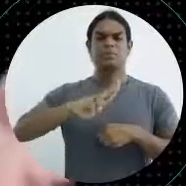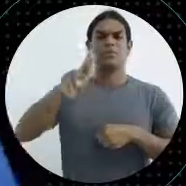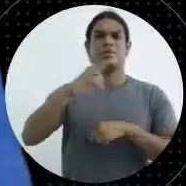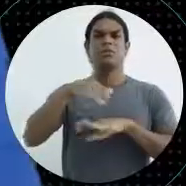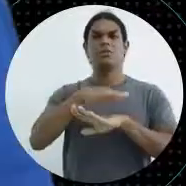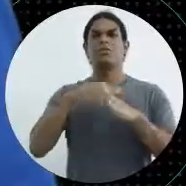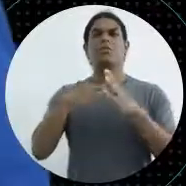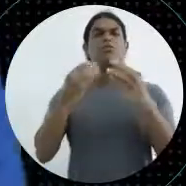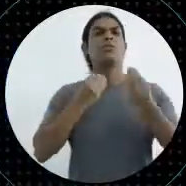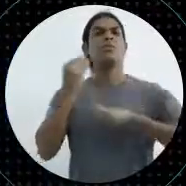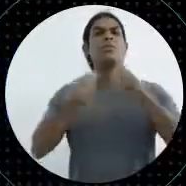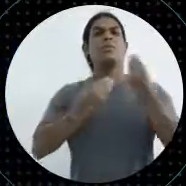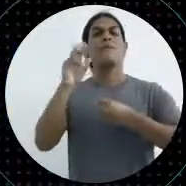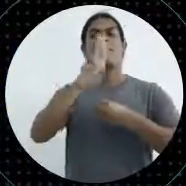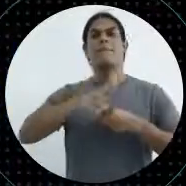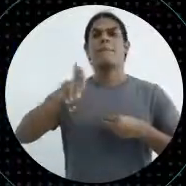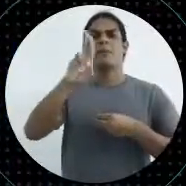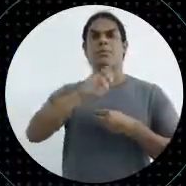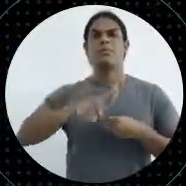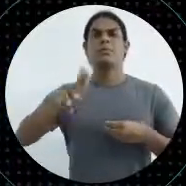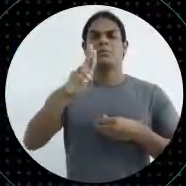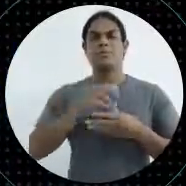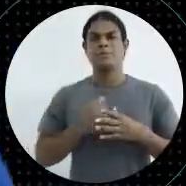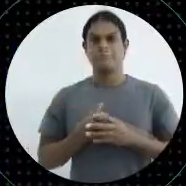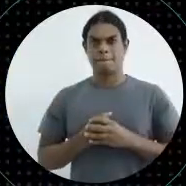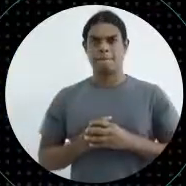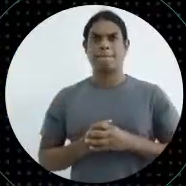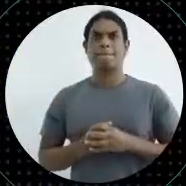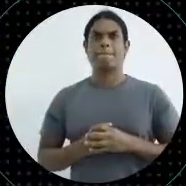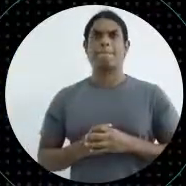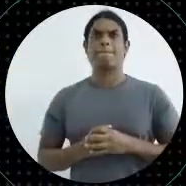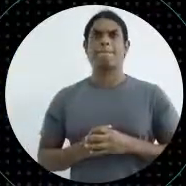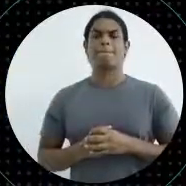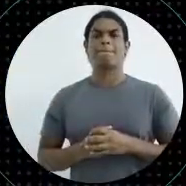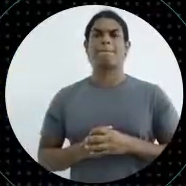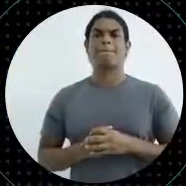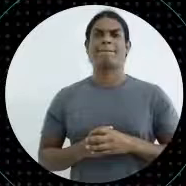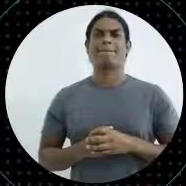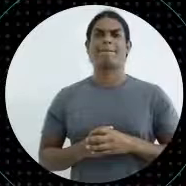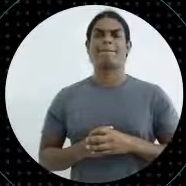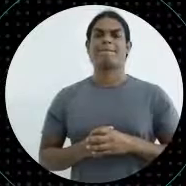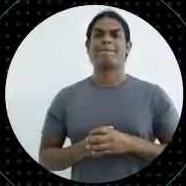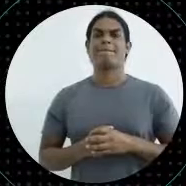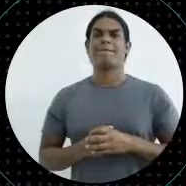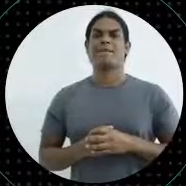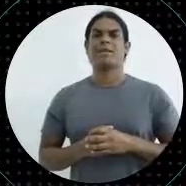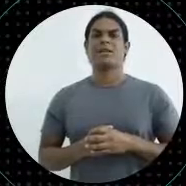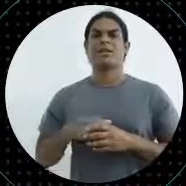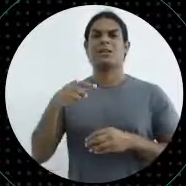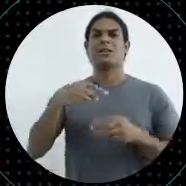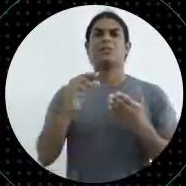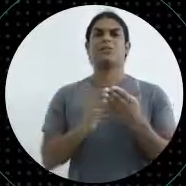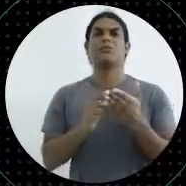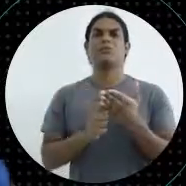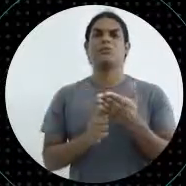E como é que se usa? Como é que se usa o jQuery? Eu não disse que ele tem a capacidade de